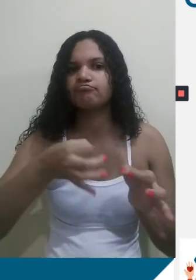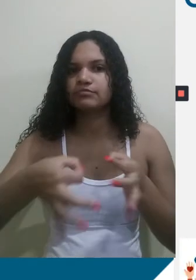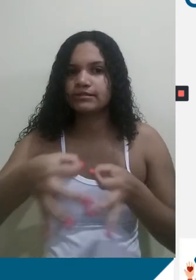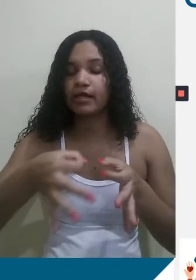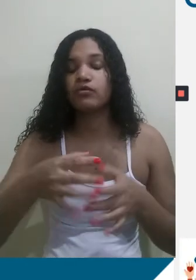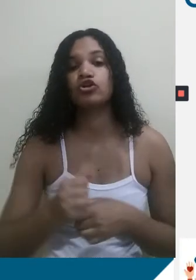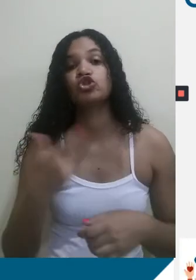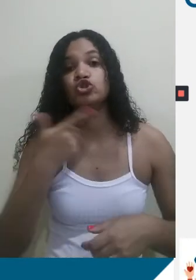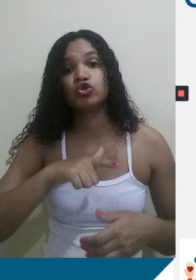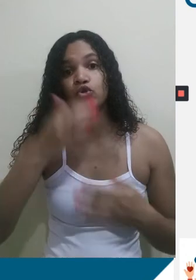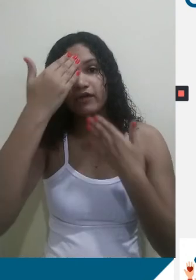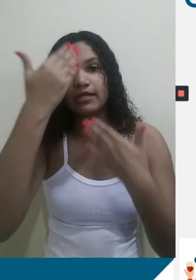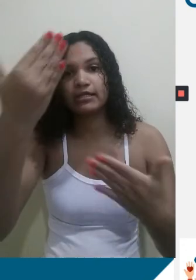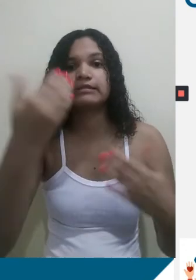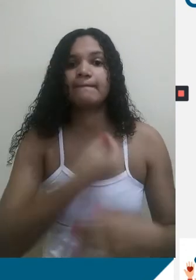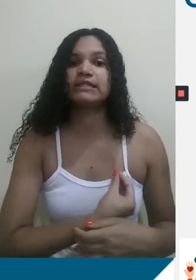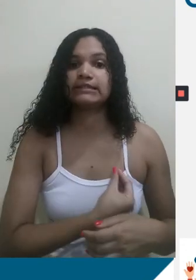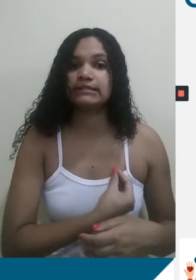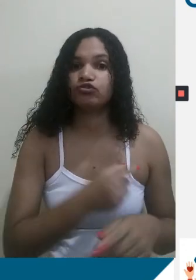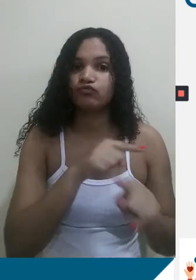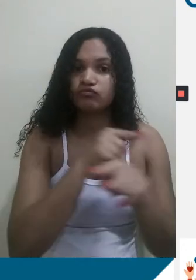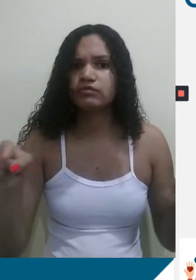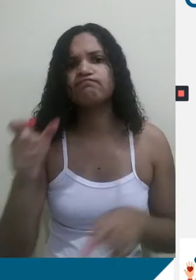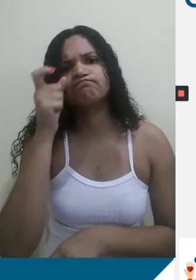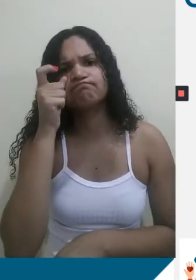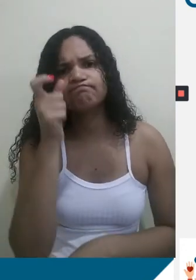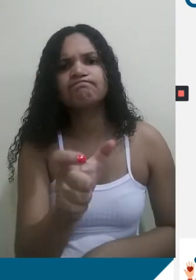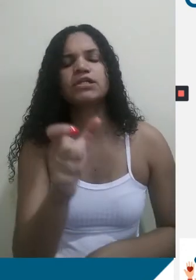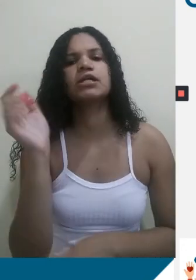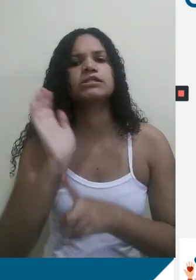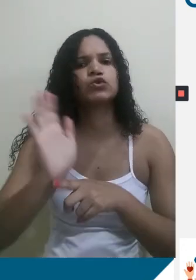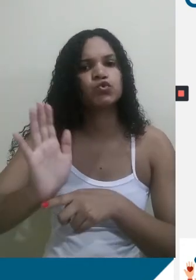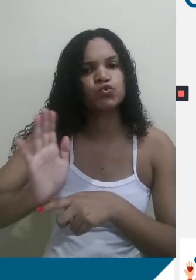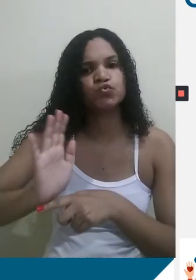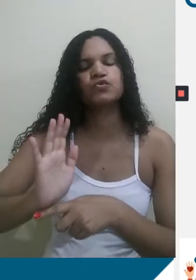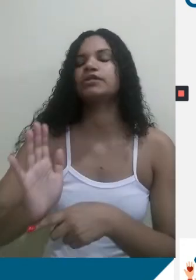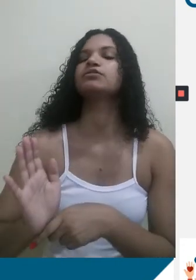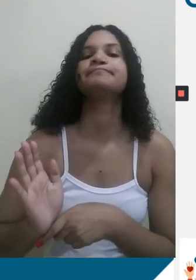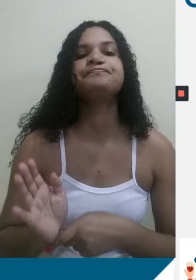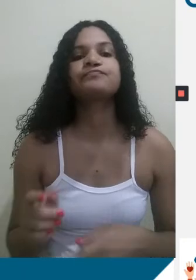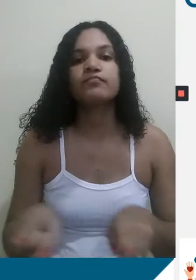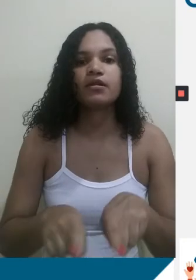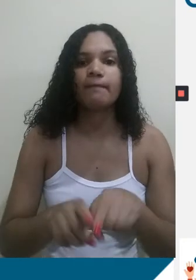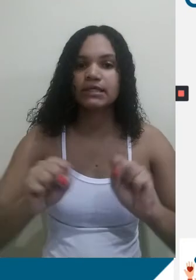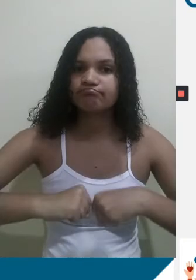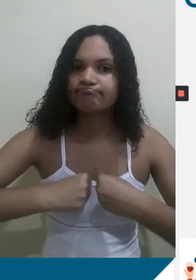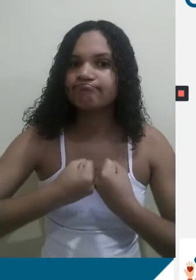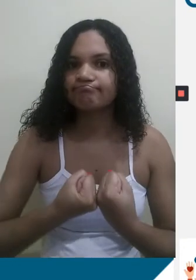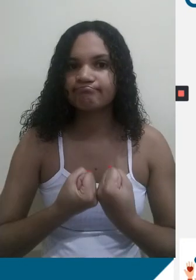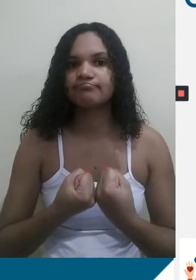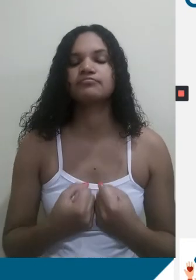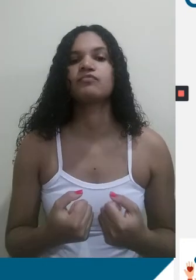Novamente, agradecemos a presença de vocês, o grande interesse que vocês vêm tendo nos nossos vídeos, a